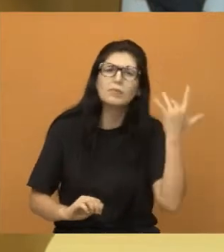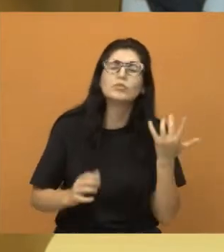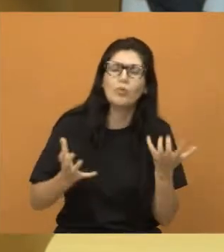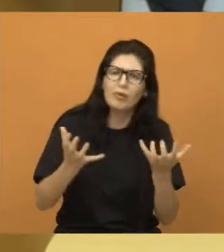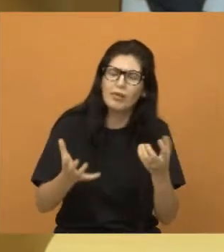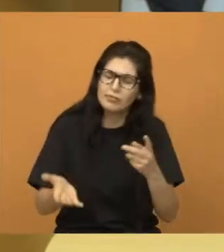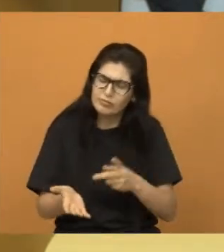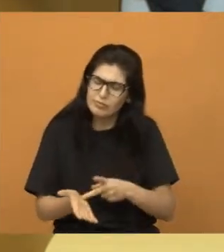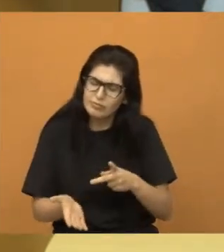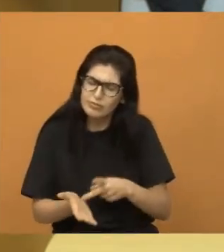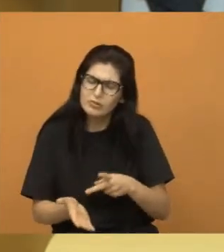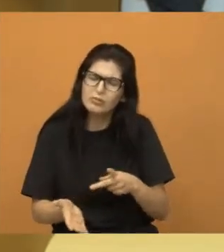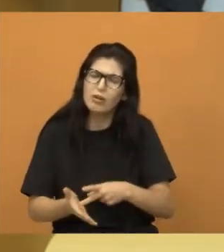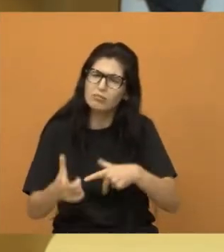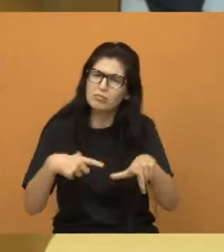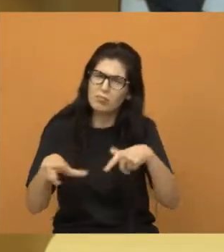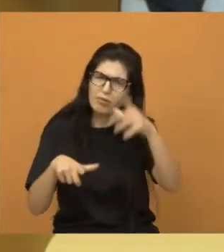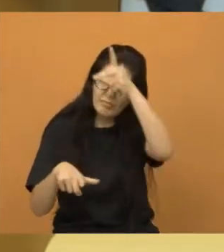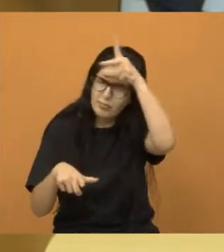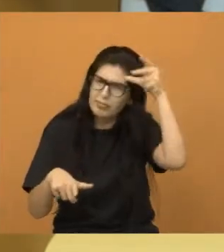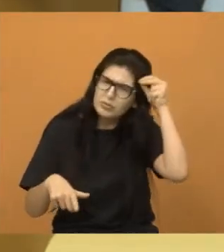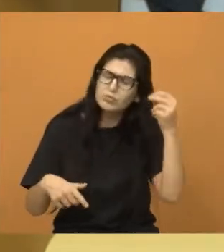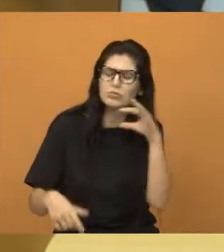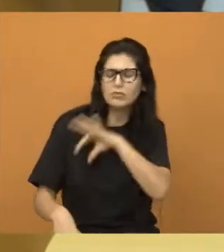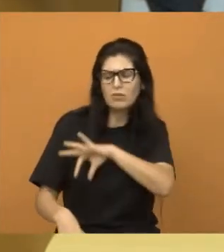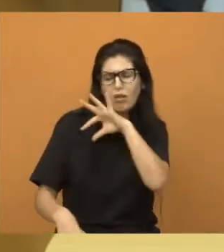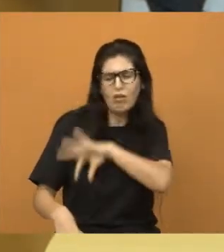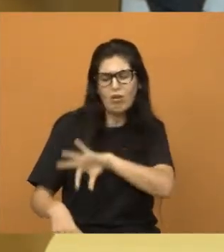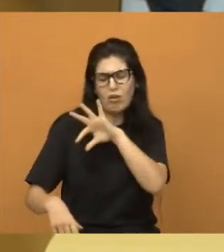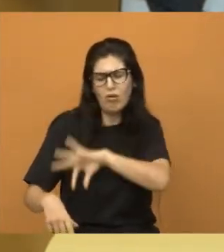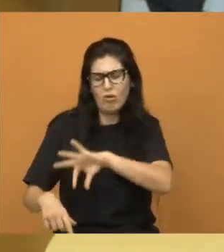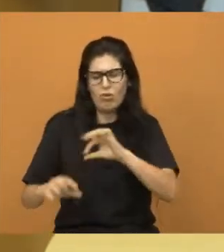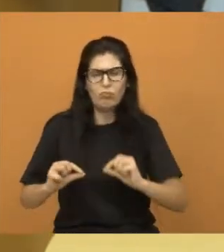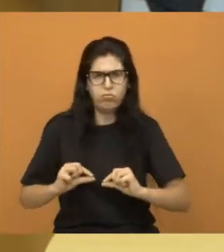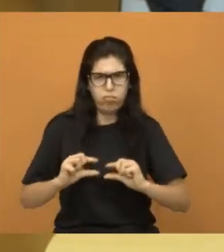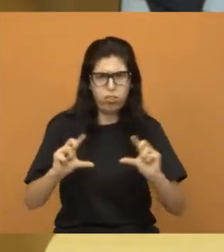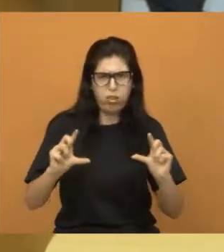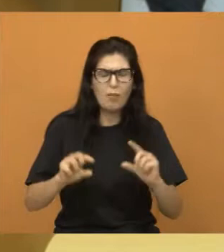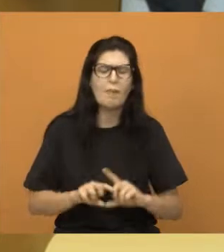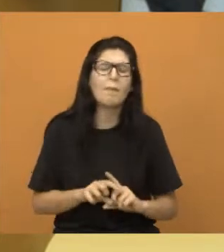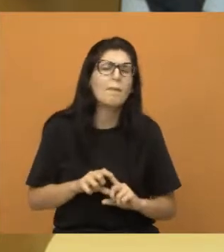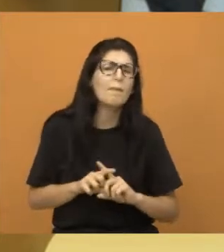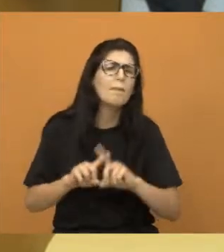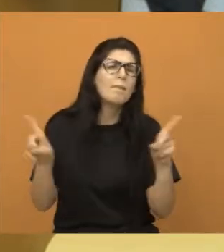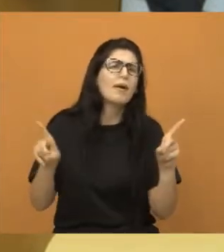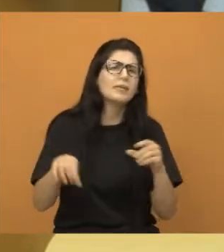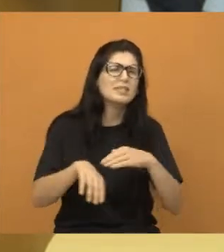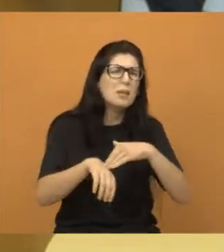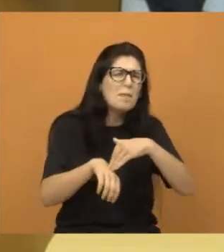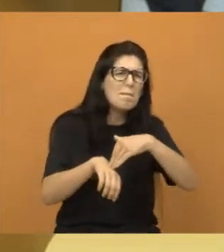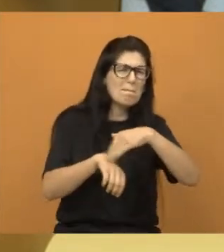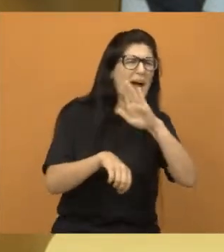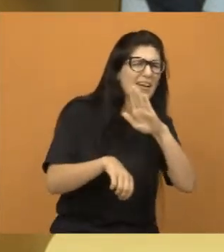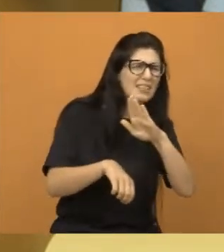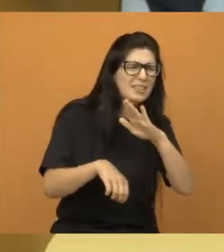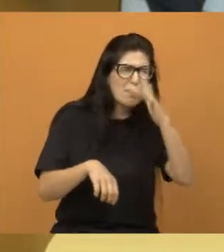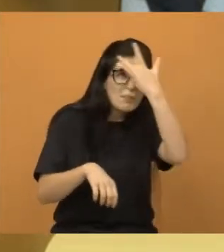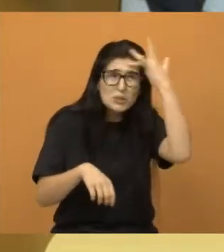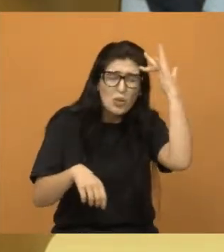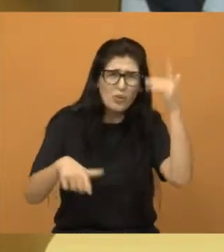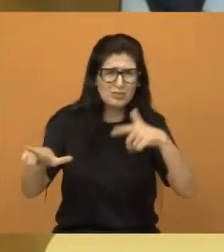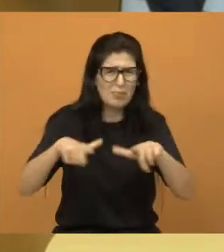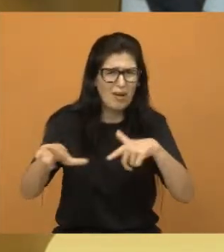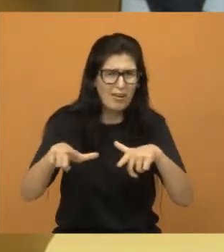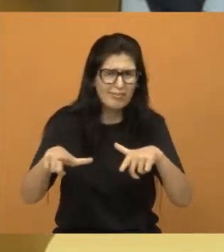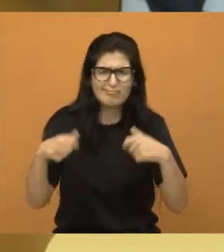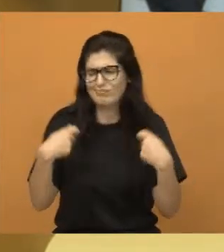público, melhorar as condições, dar um melhor salário, mas não é aumentando o número que a gente vai fazer isso, porque se isso resolvesse,